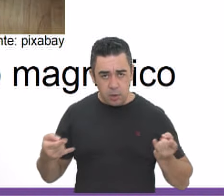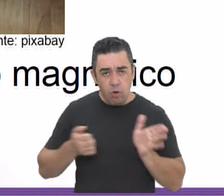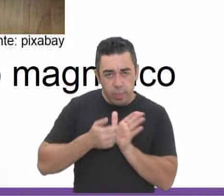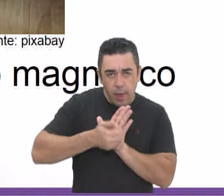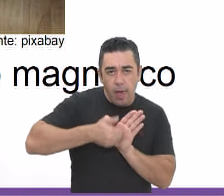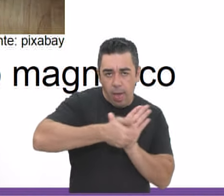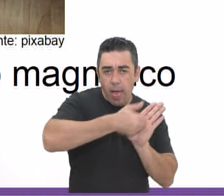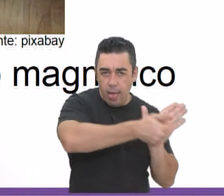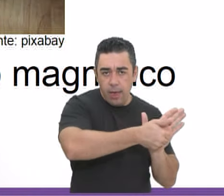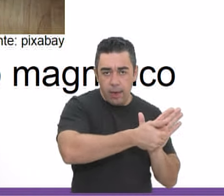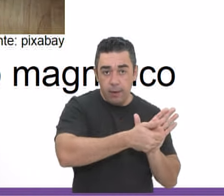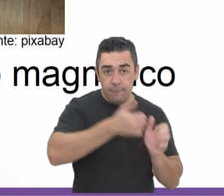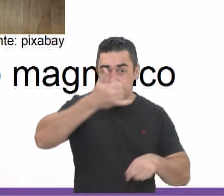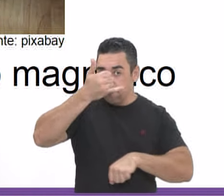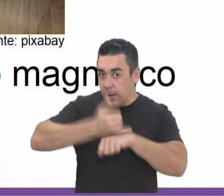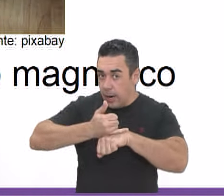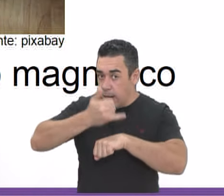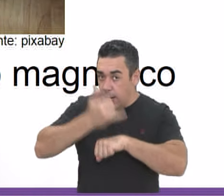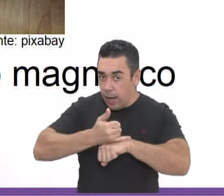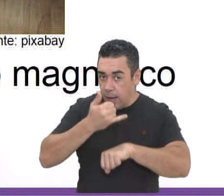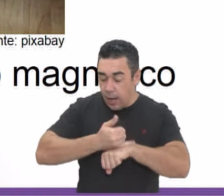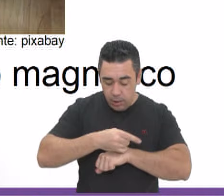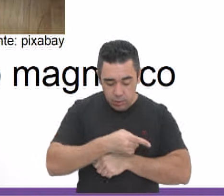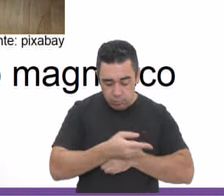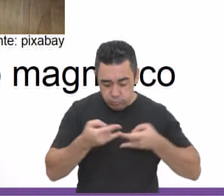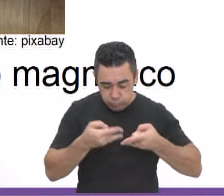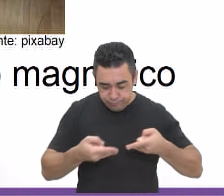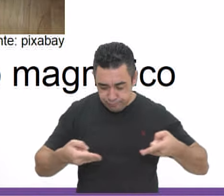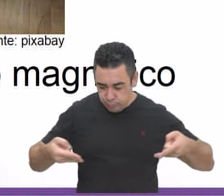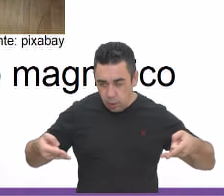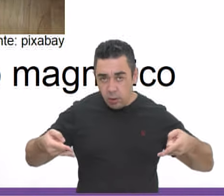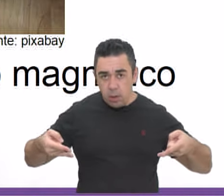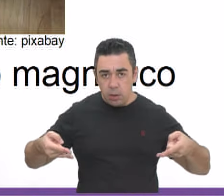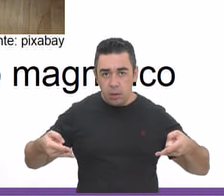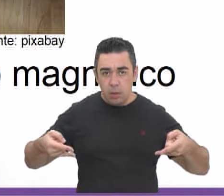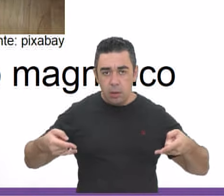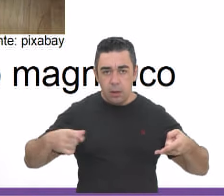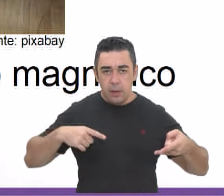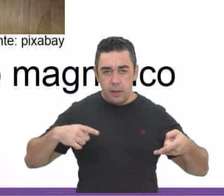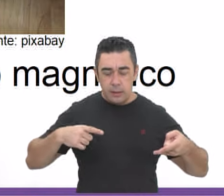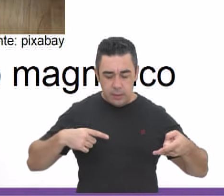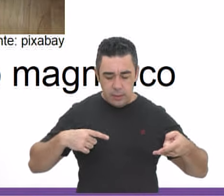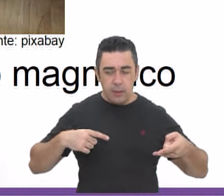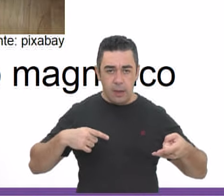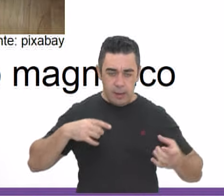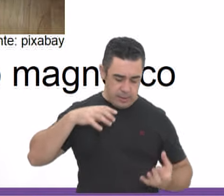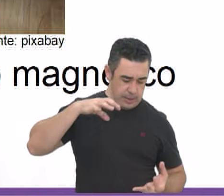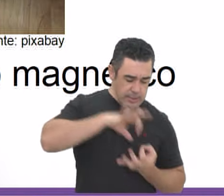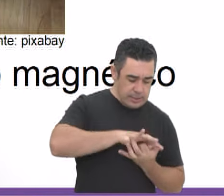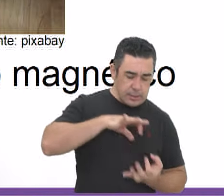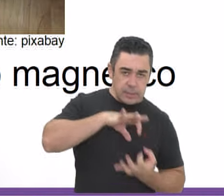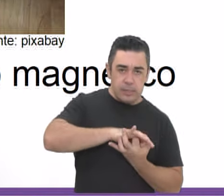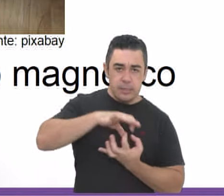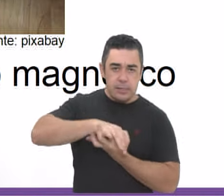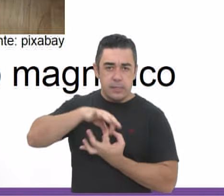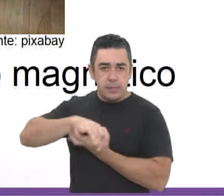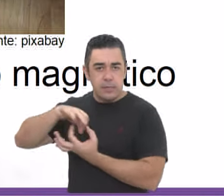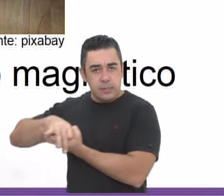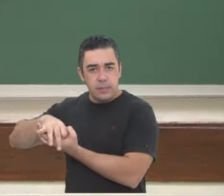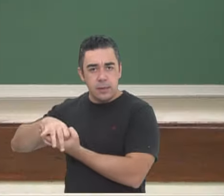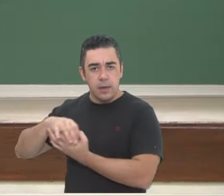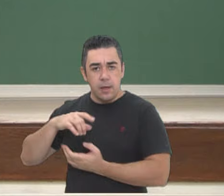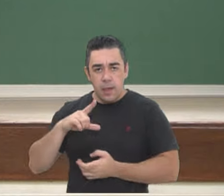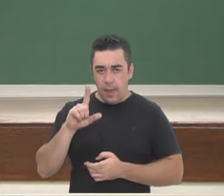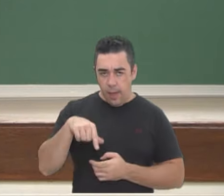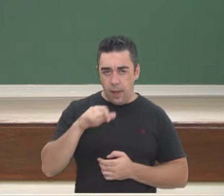de ferro tá então existe a atração é pelo vê-los metais da ímãs que